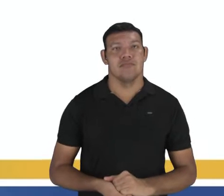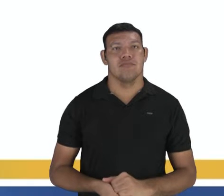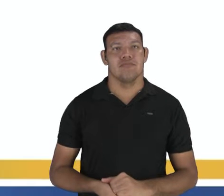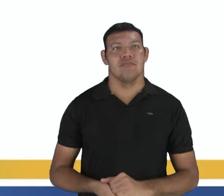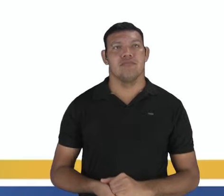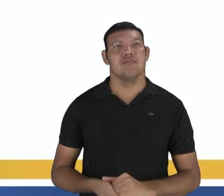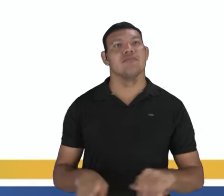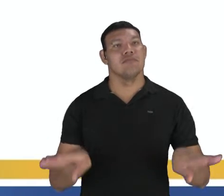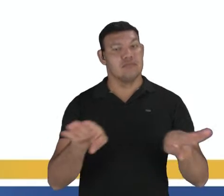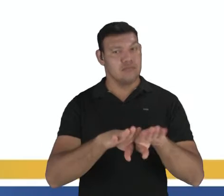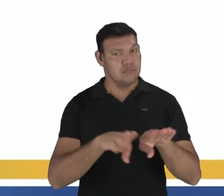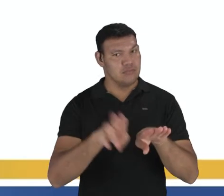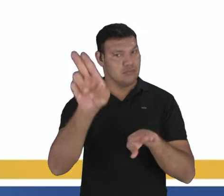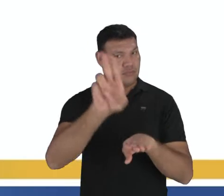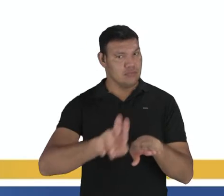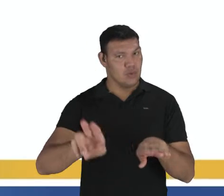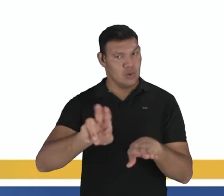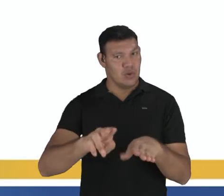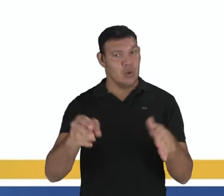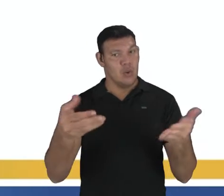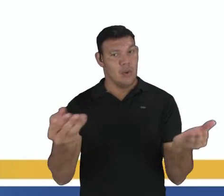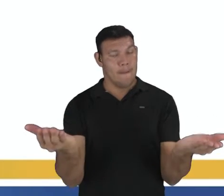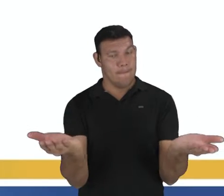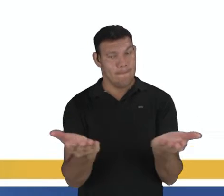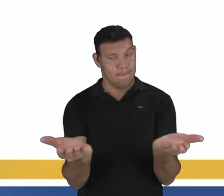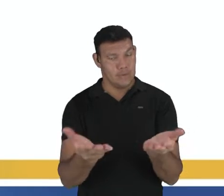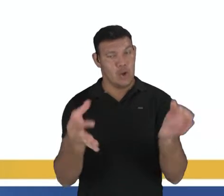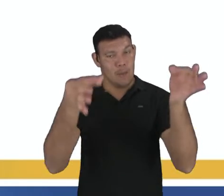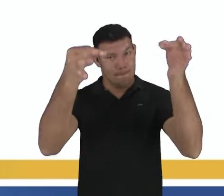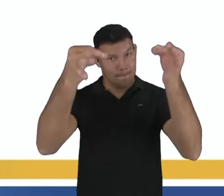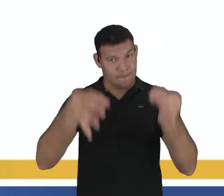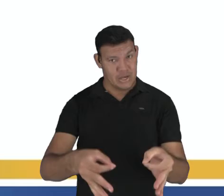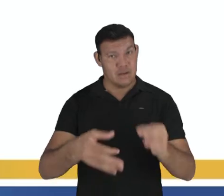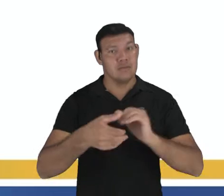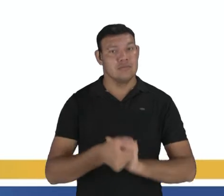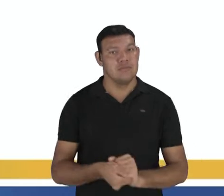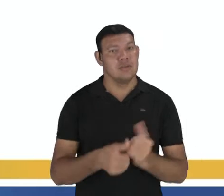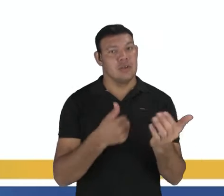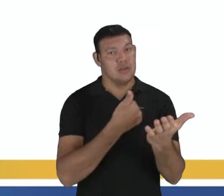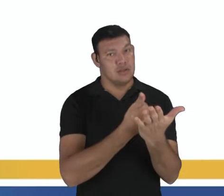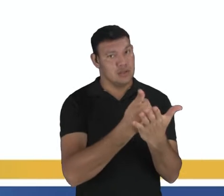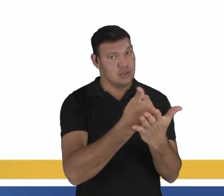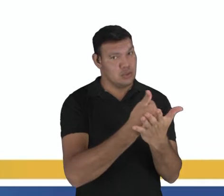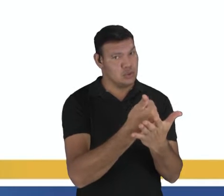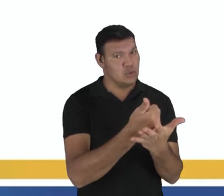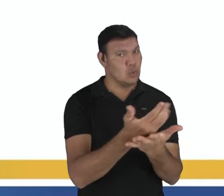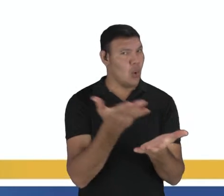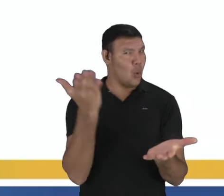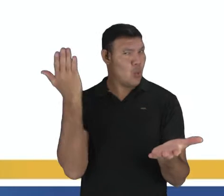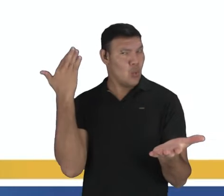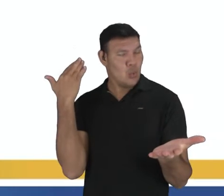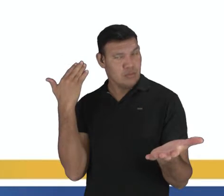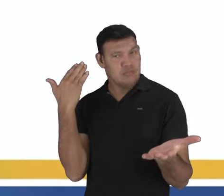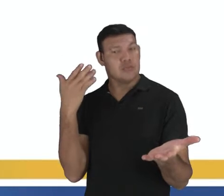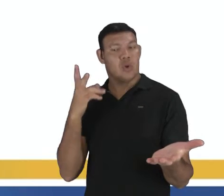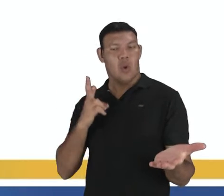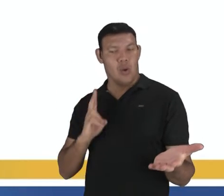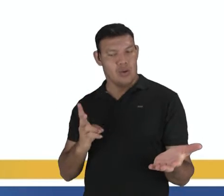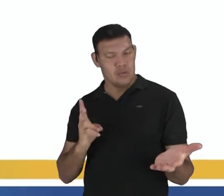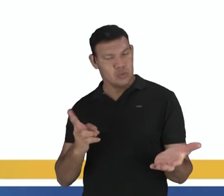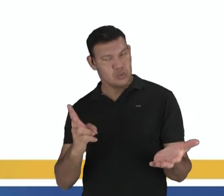Bom, também podemos usar o present perfect para falar de ações que começaram no passado e